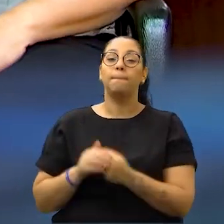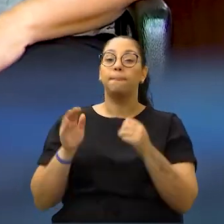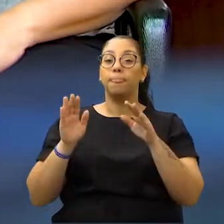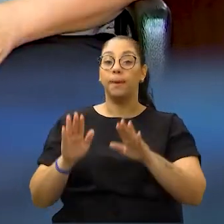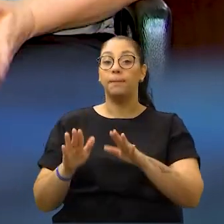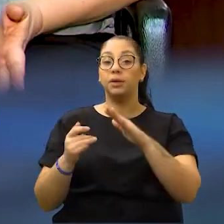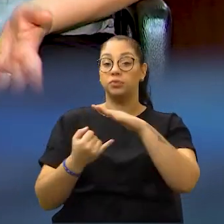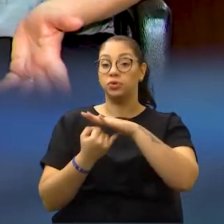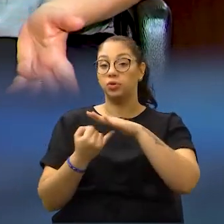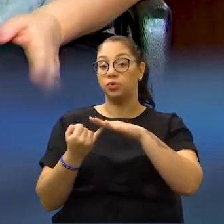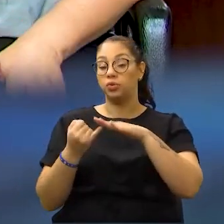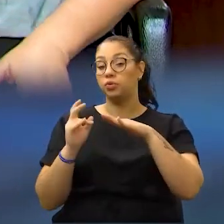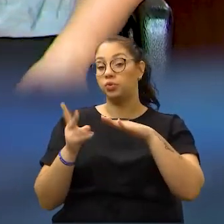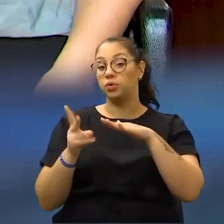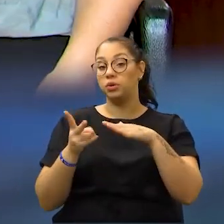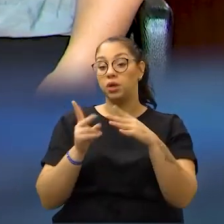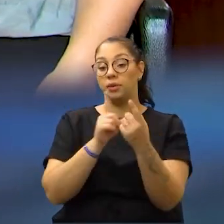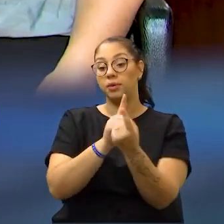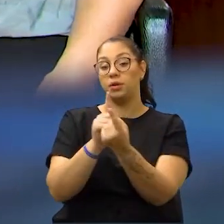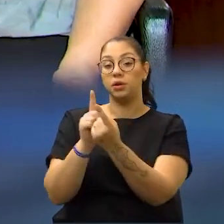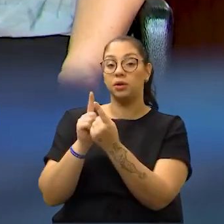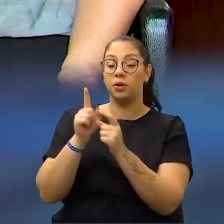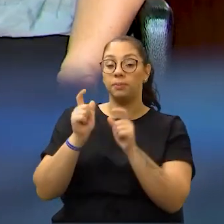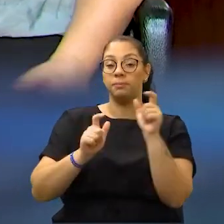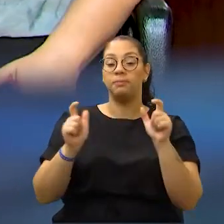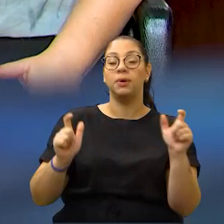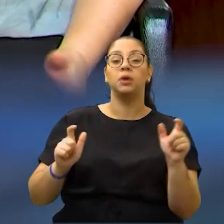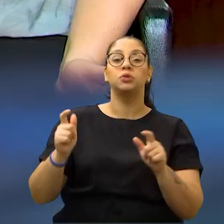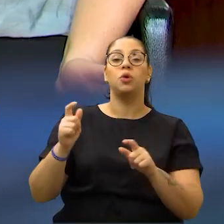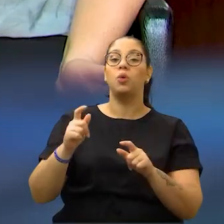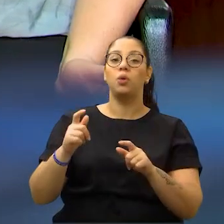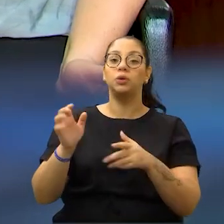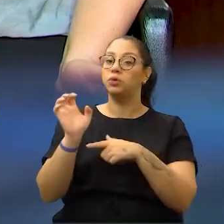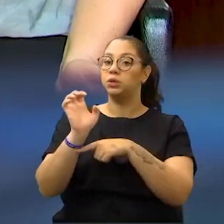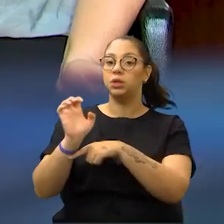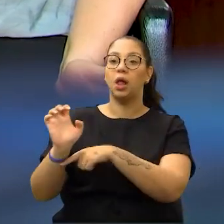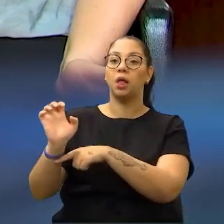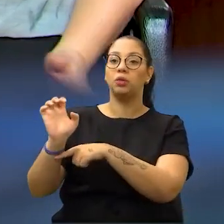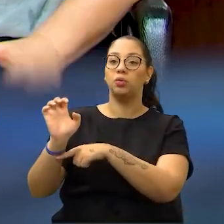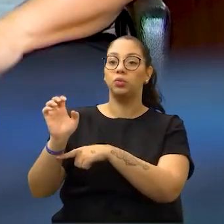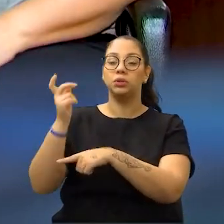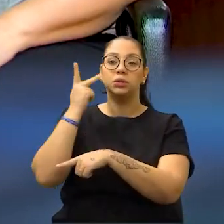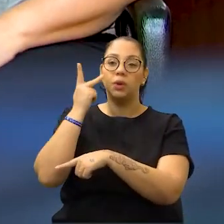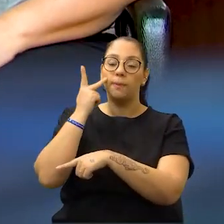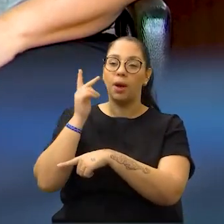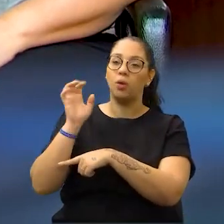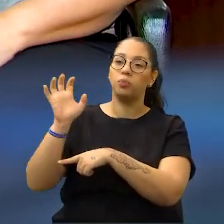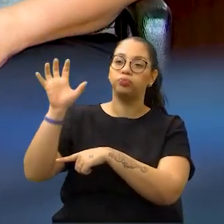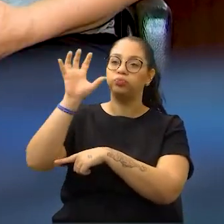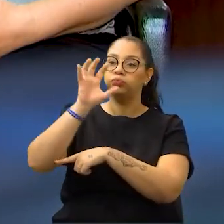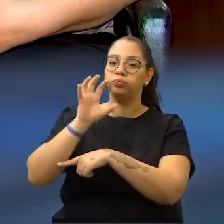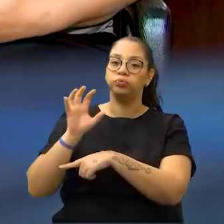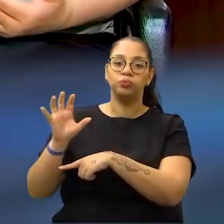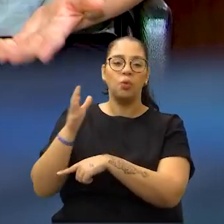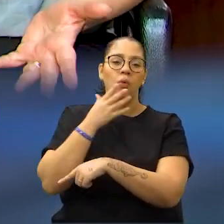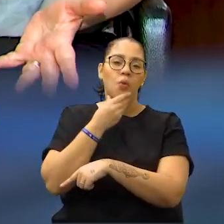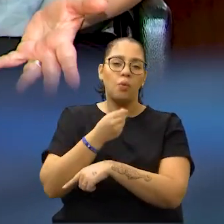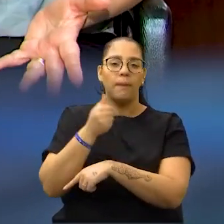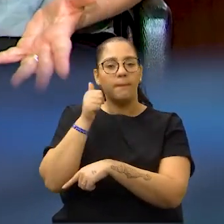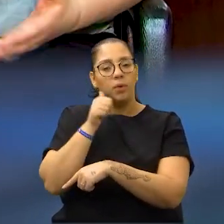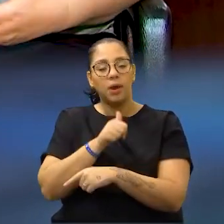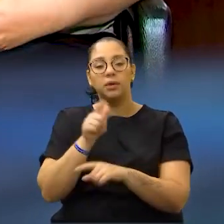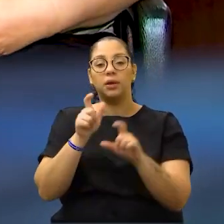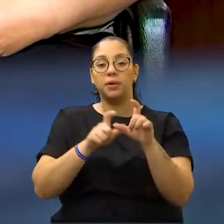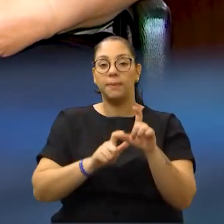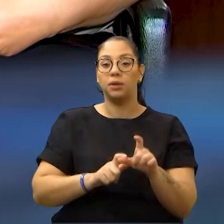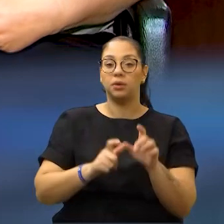o Instituto sempre atendeu pessoas do estado de São Paulo inteiro, no programa de recuperação, dependentes químicos, homens,